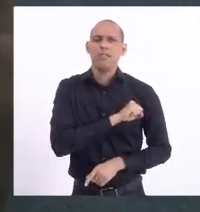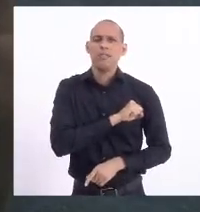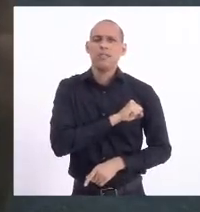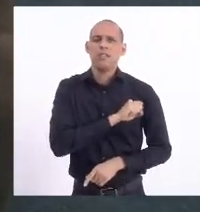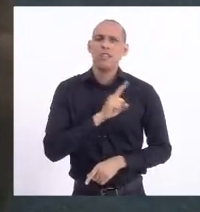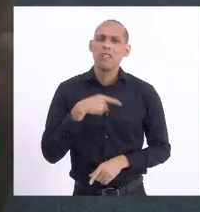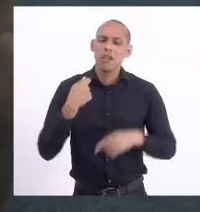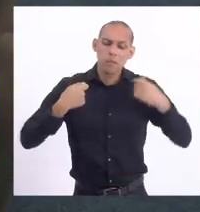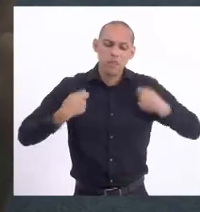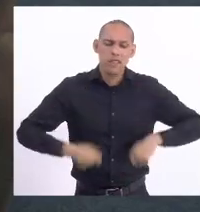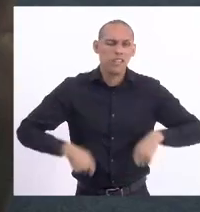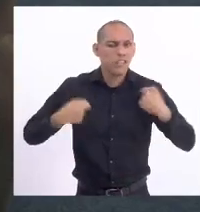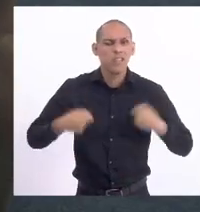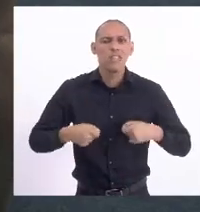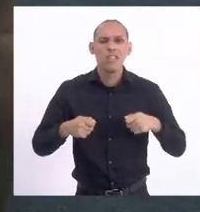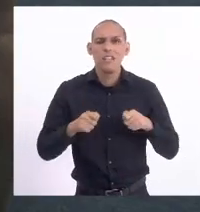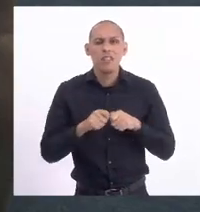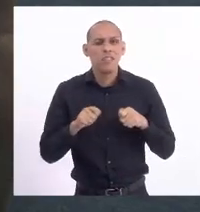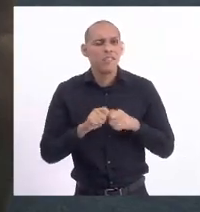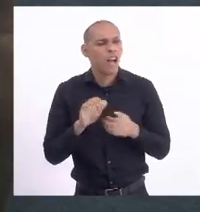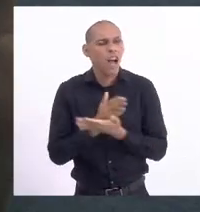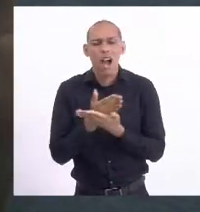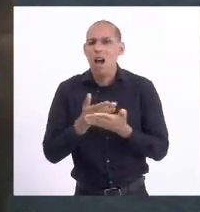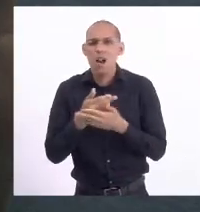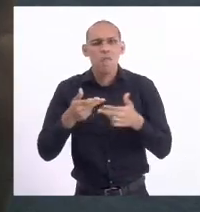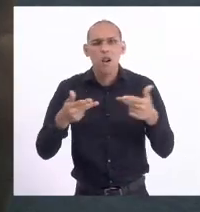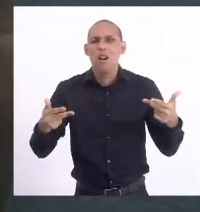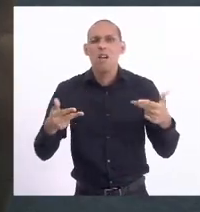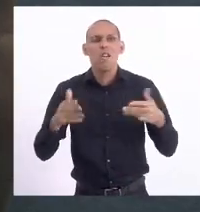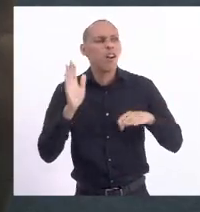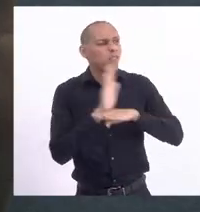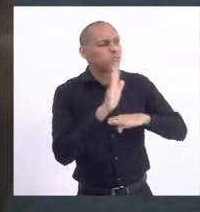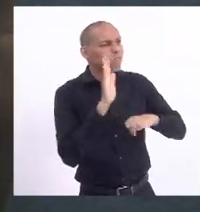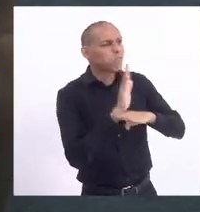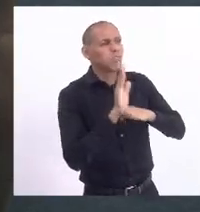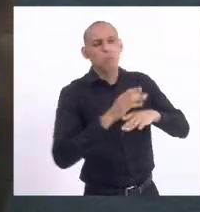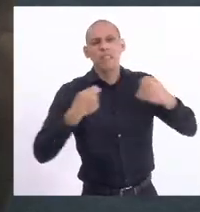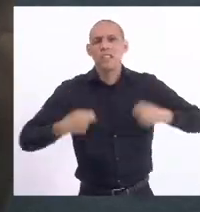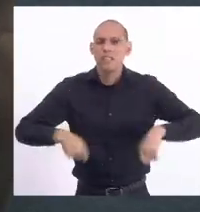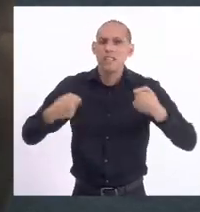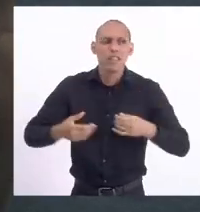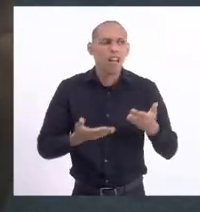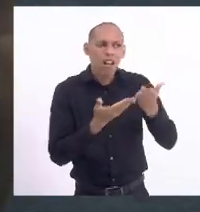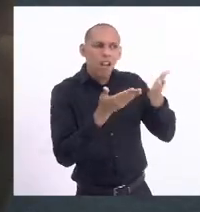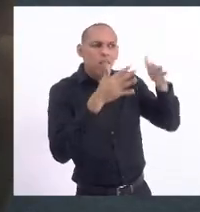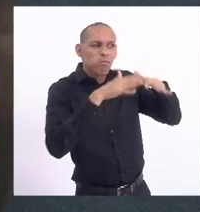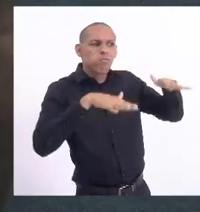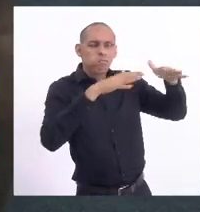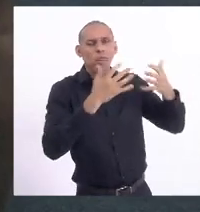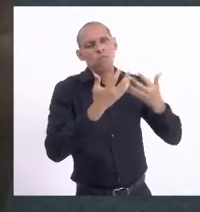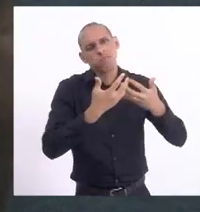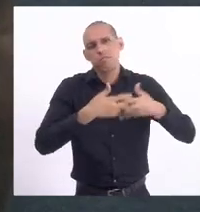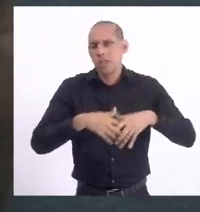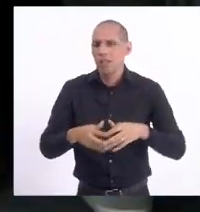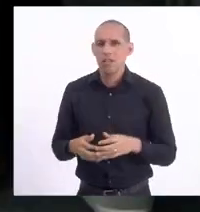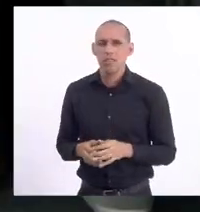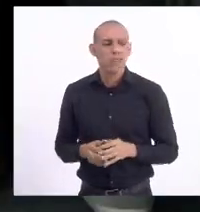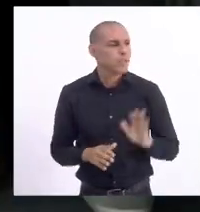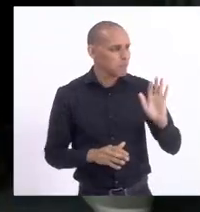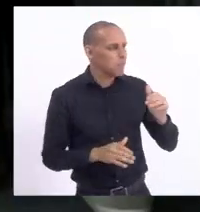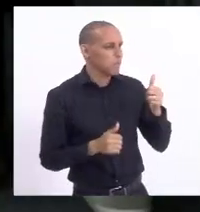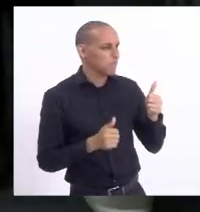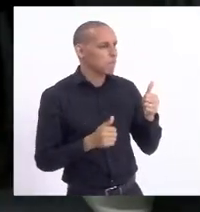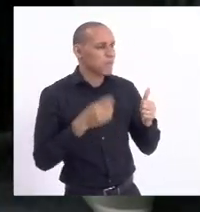da nossa necessidade de fazer alguma coisa em relação àquele povo que está lá, em Petrópolis. Uma parte, pois não, senhora